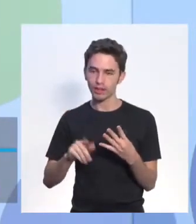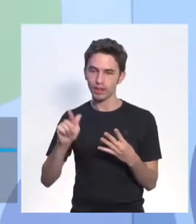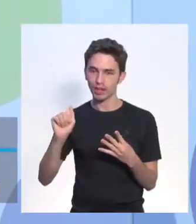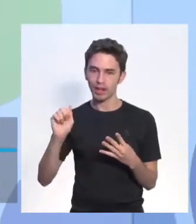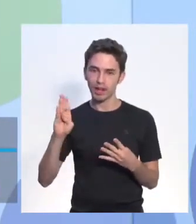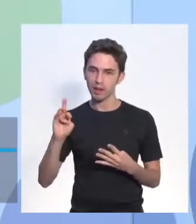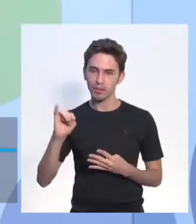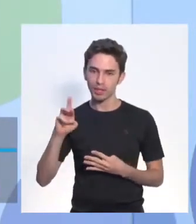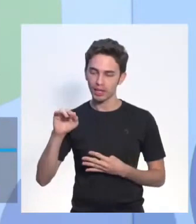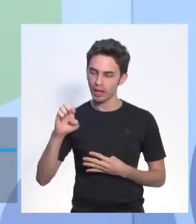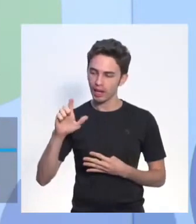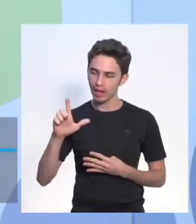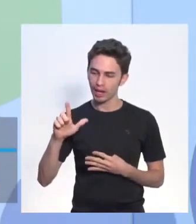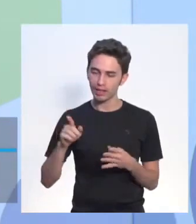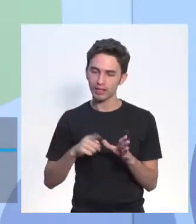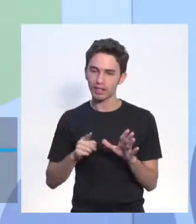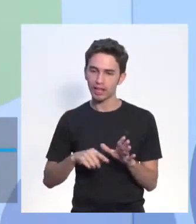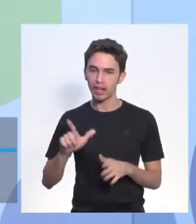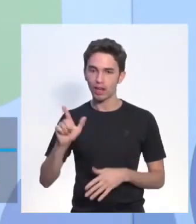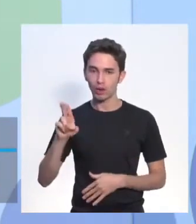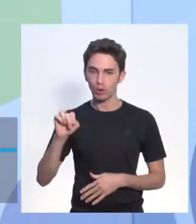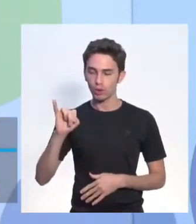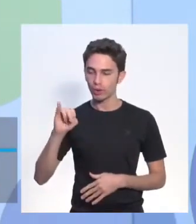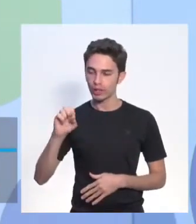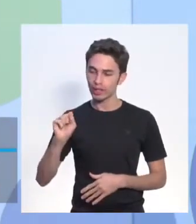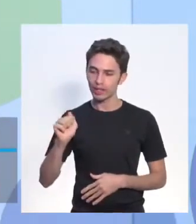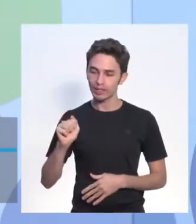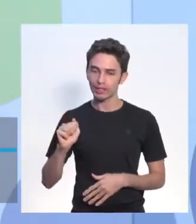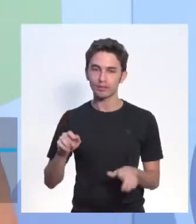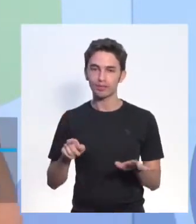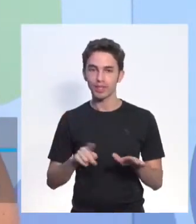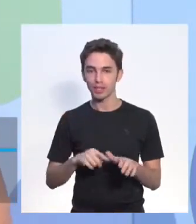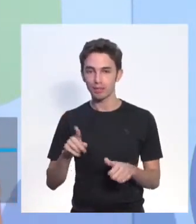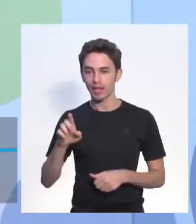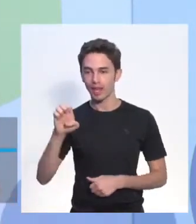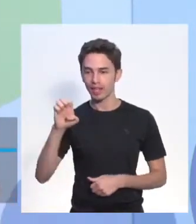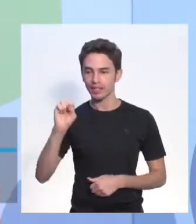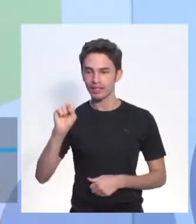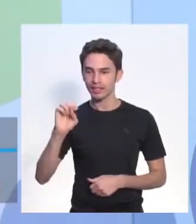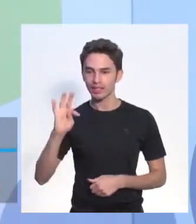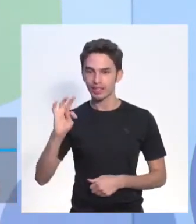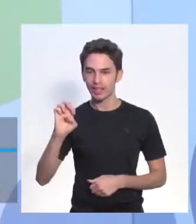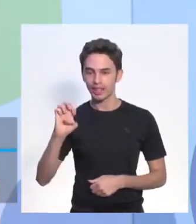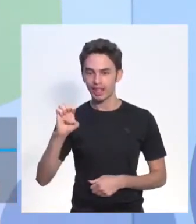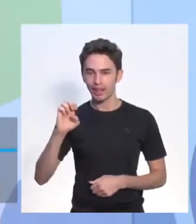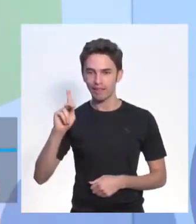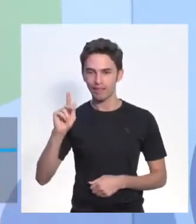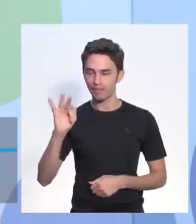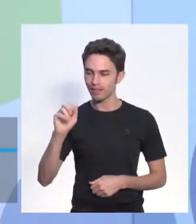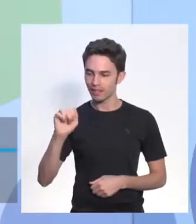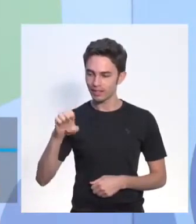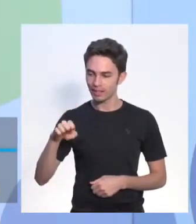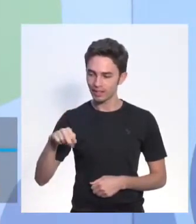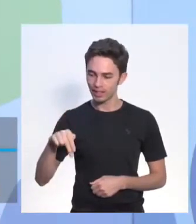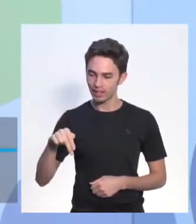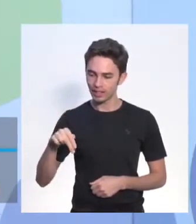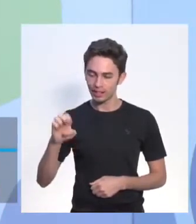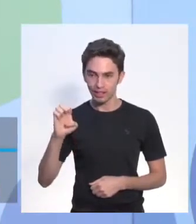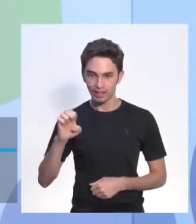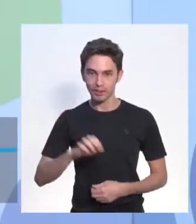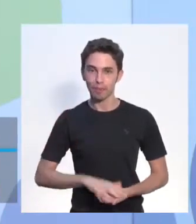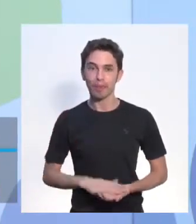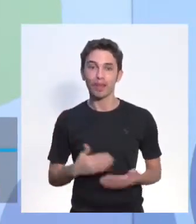Victória, a Luísa e a Stephanie. Quero agradecer também vários professores que estão